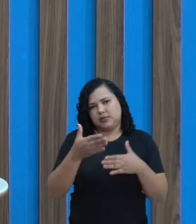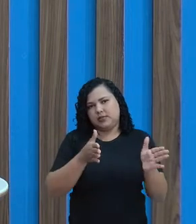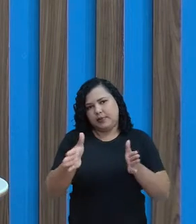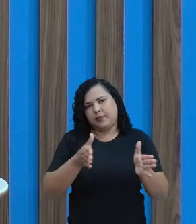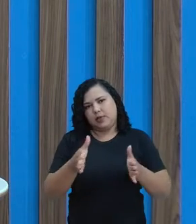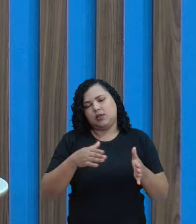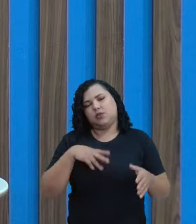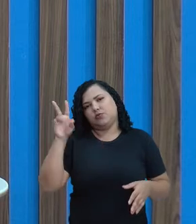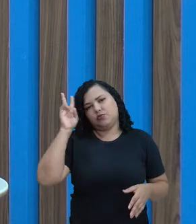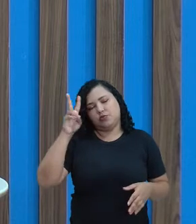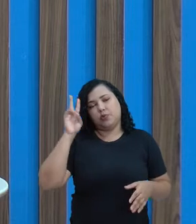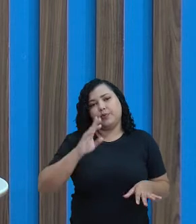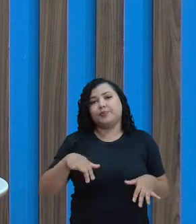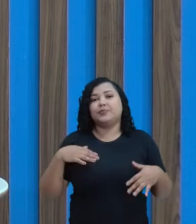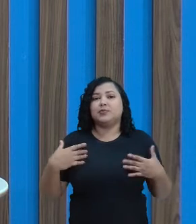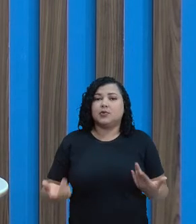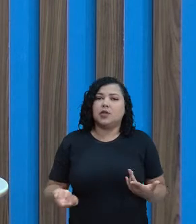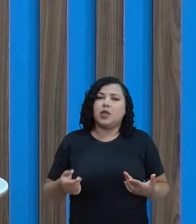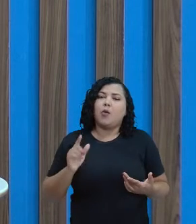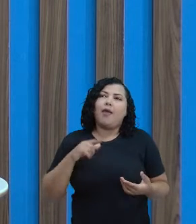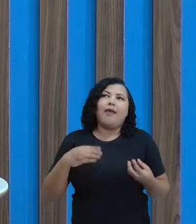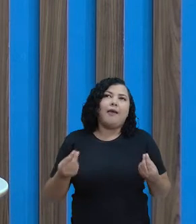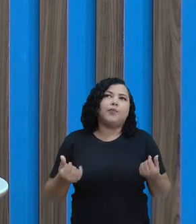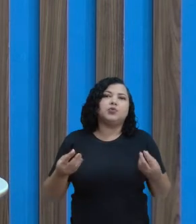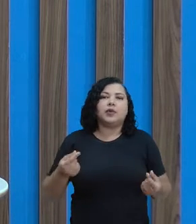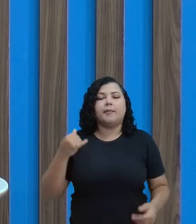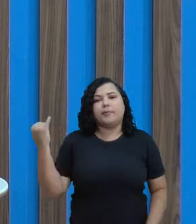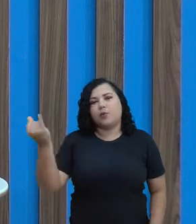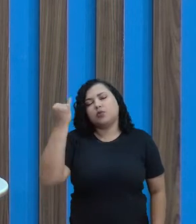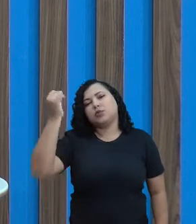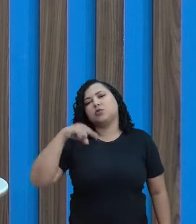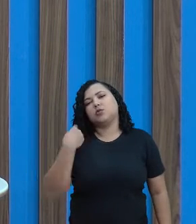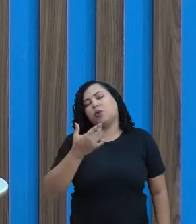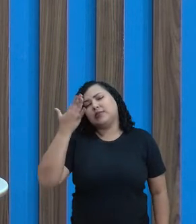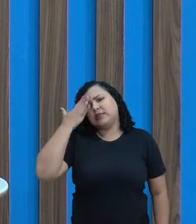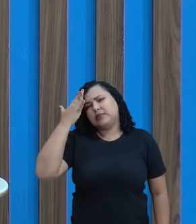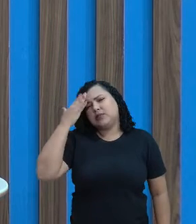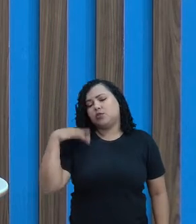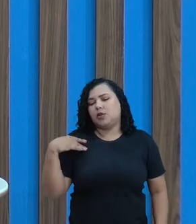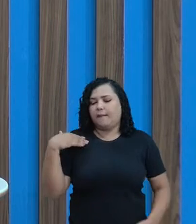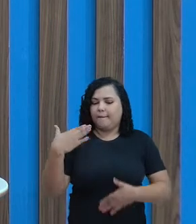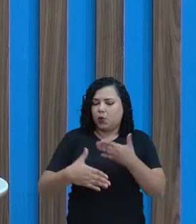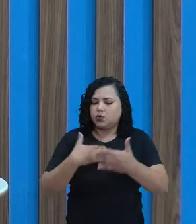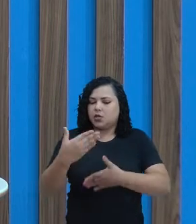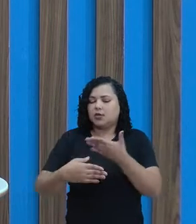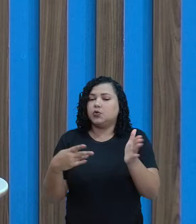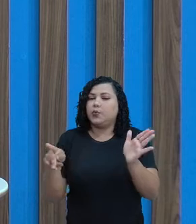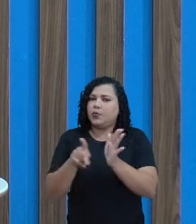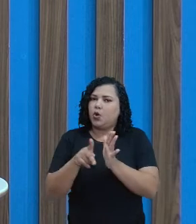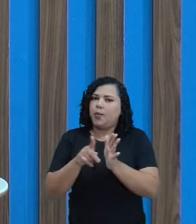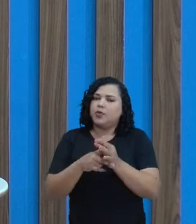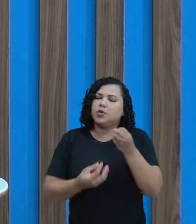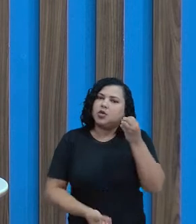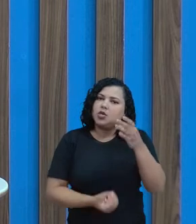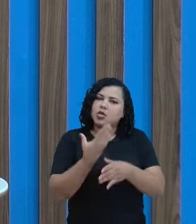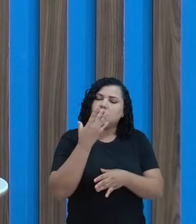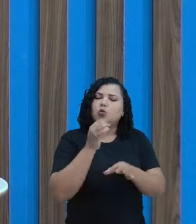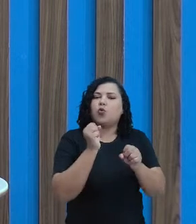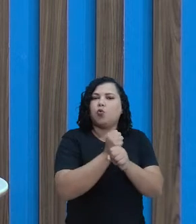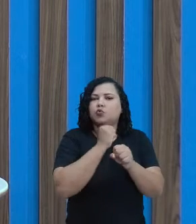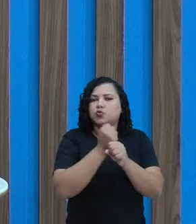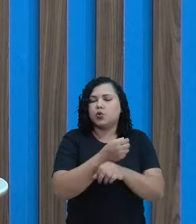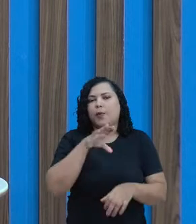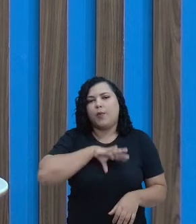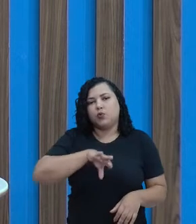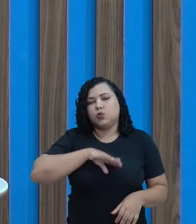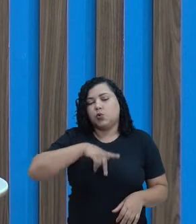período histórico, tá certo? Então, é muito importante que a gente entenda não só os processos que ditaram a construção do português,